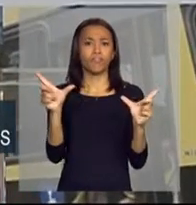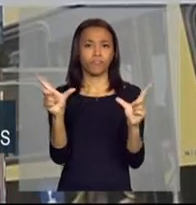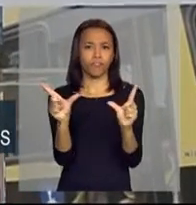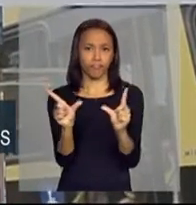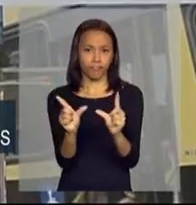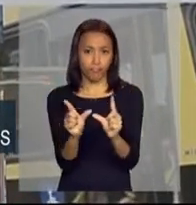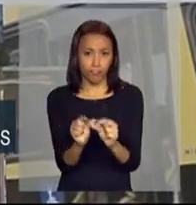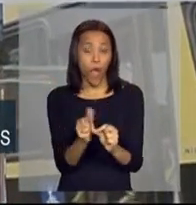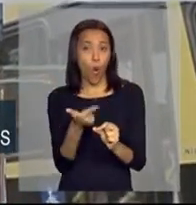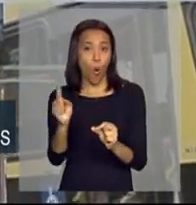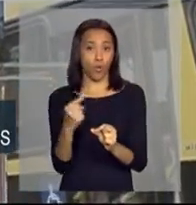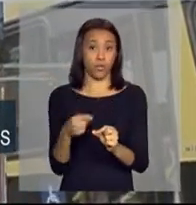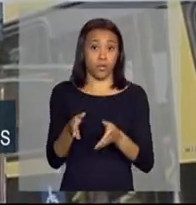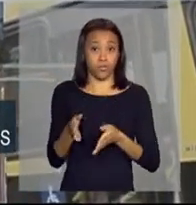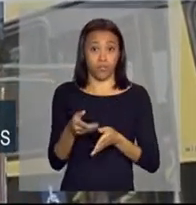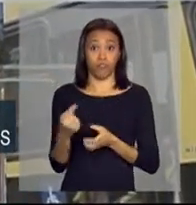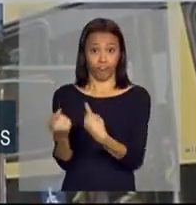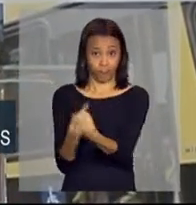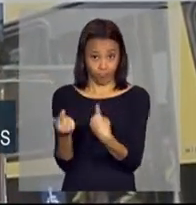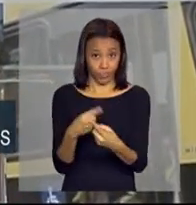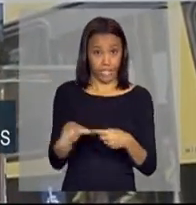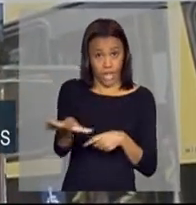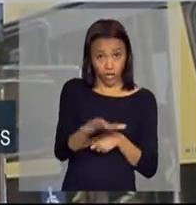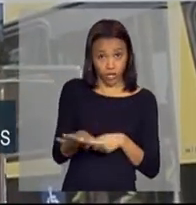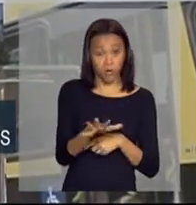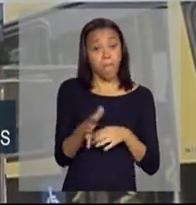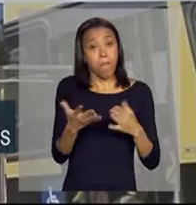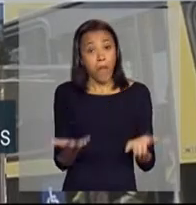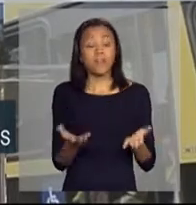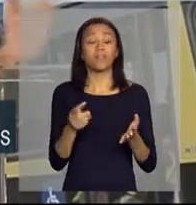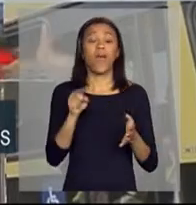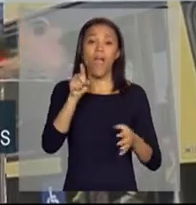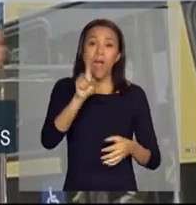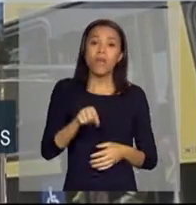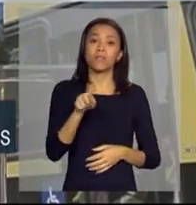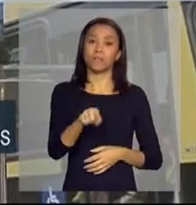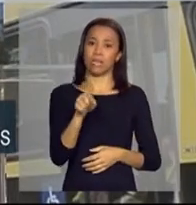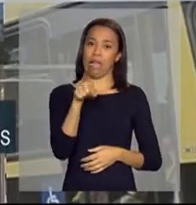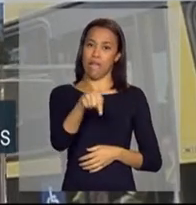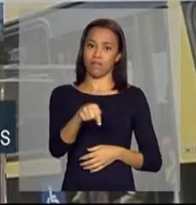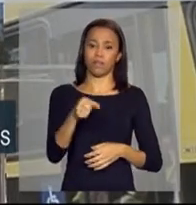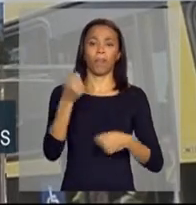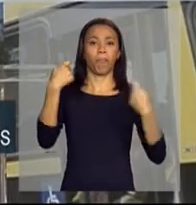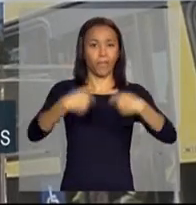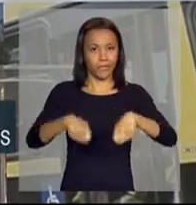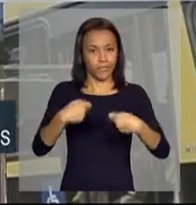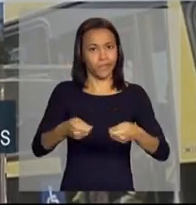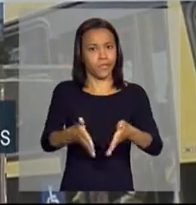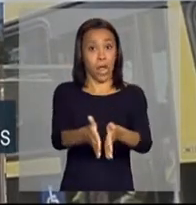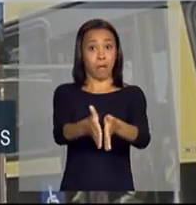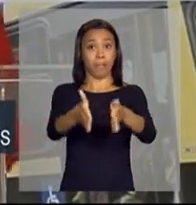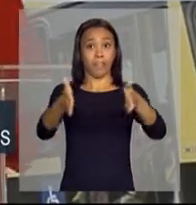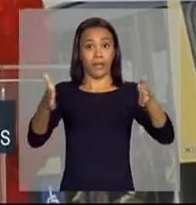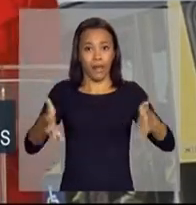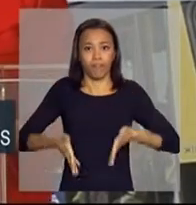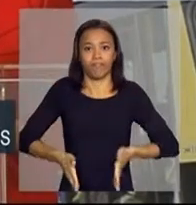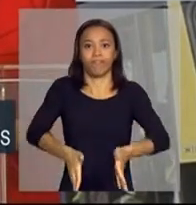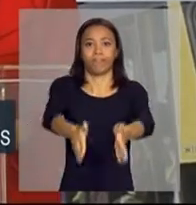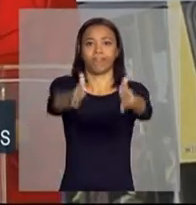tráfego nessa outra região. Mas, de qualquer jeito, mesmo assim, ela precisa de ampliação.